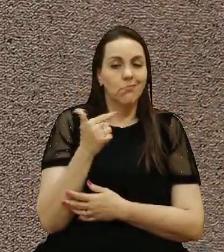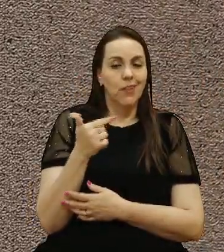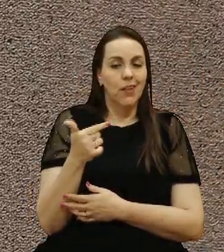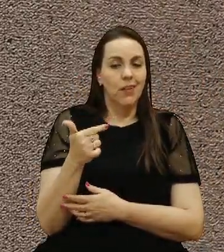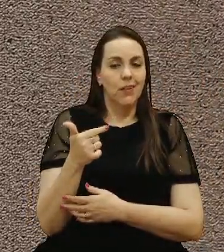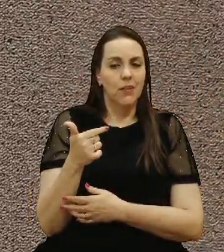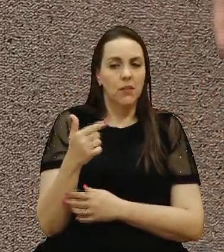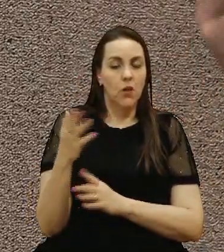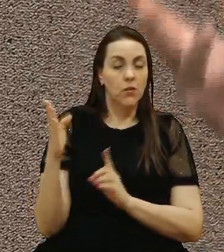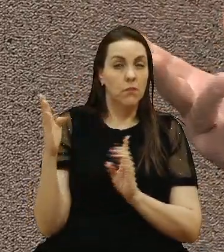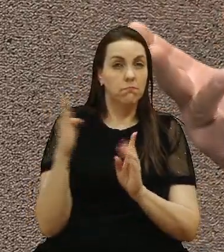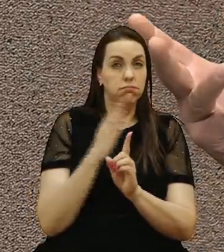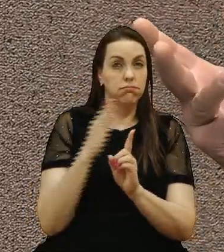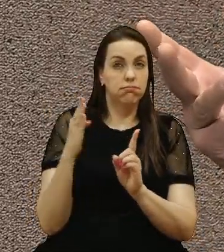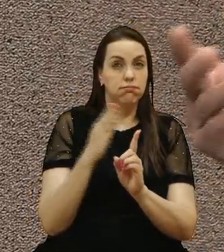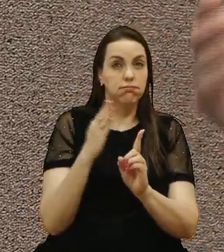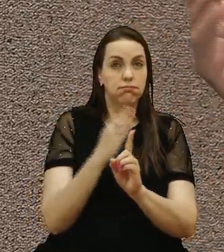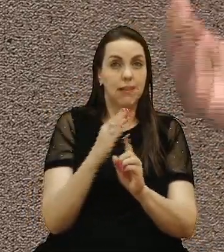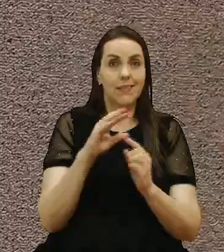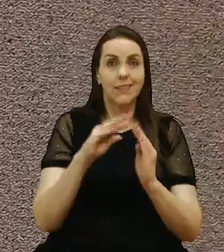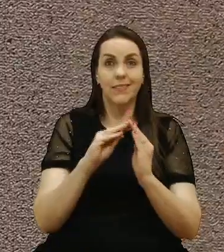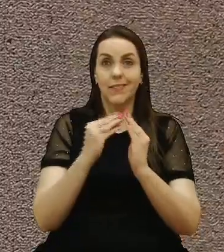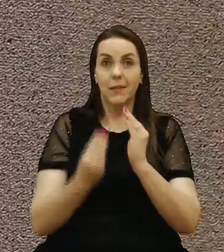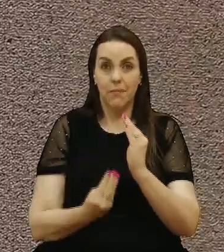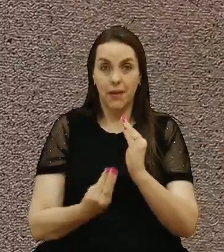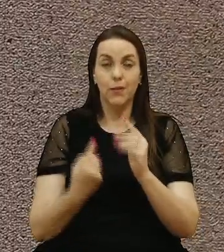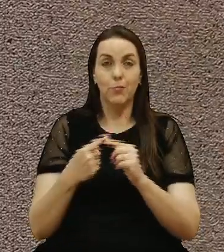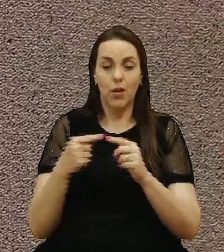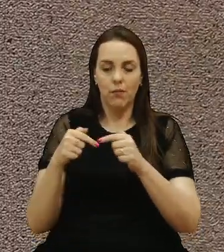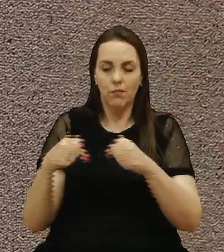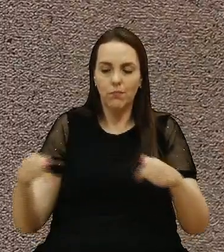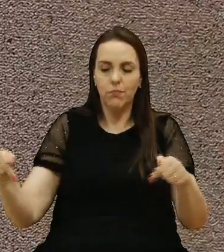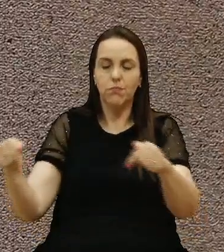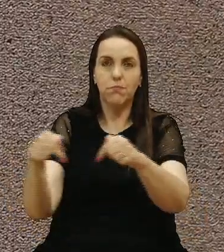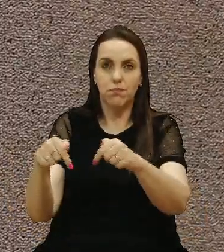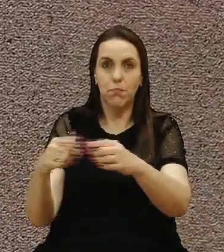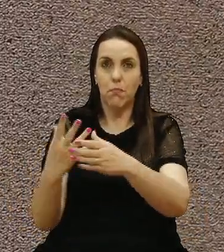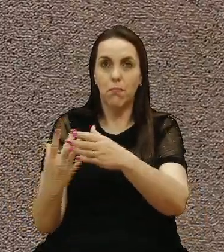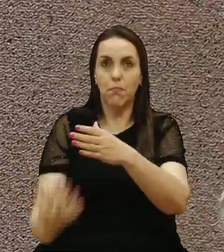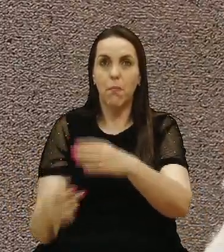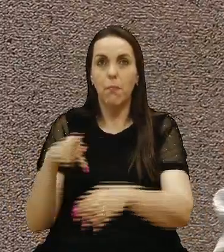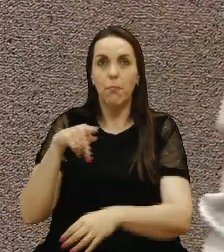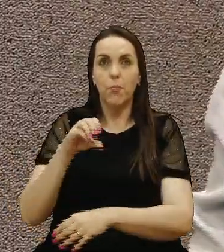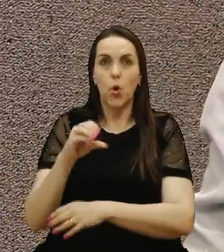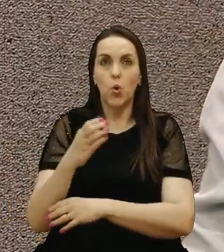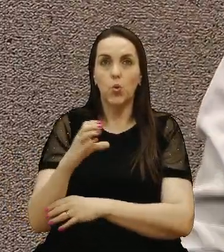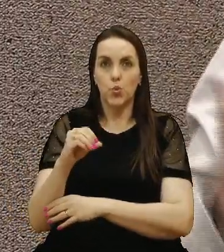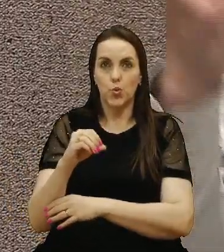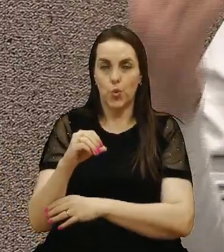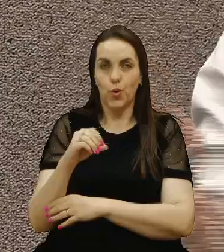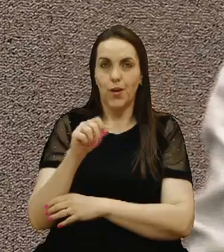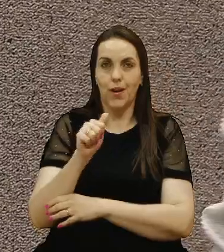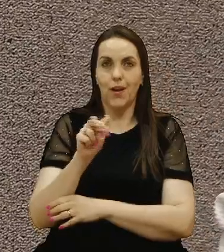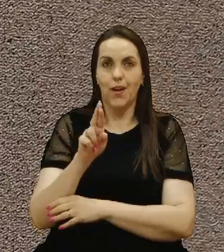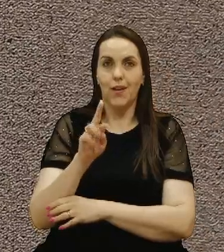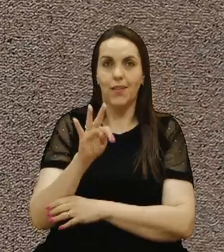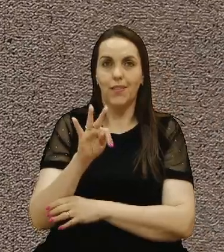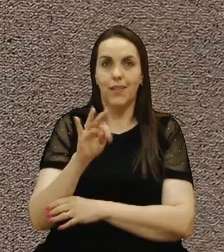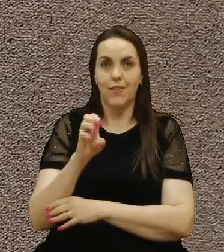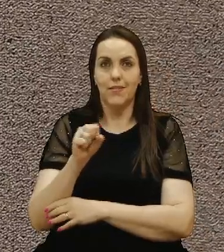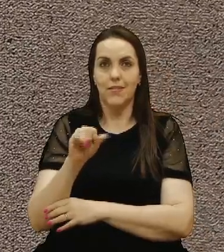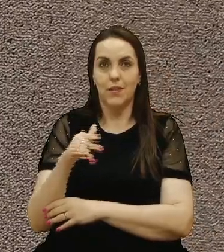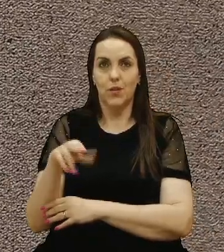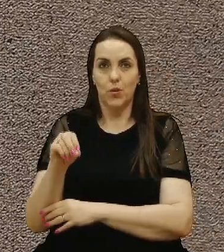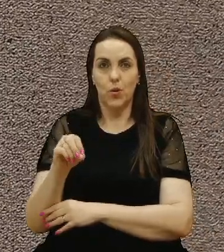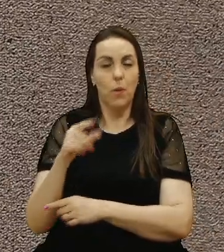uma perseguição por parte do SAMAI na questão dos poços artesianos, né? Querendo proibir os poços artesianos, proibir de fazer